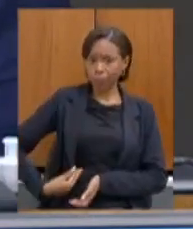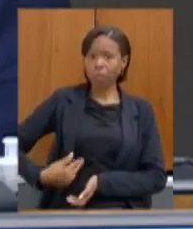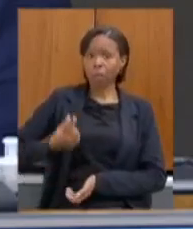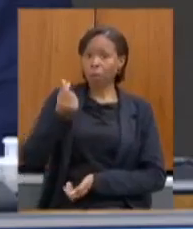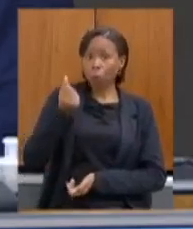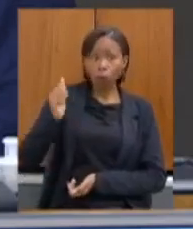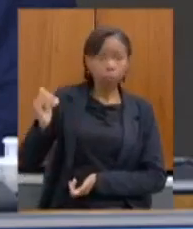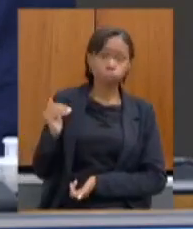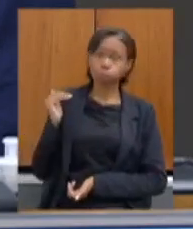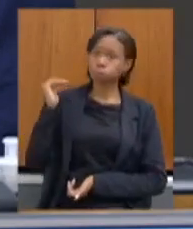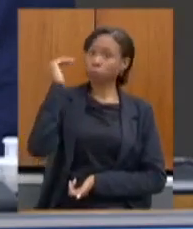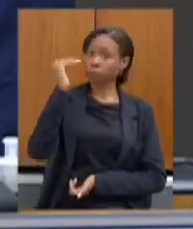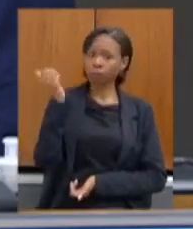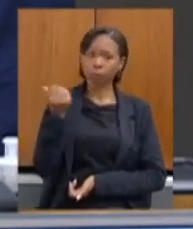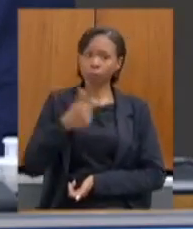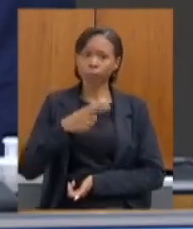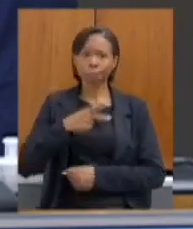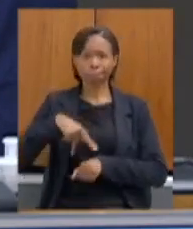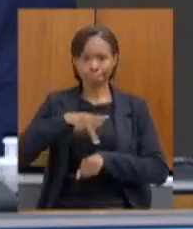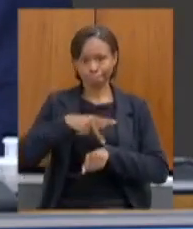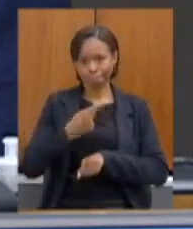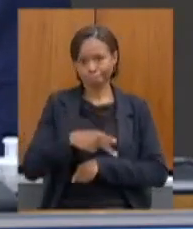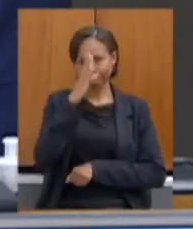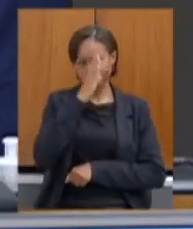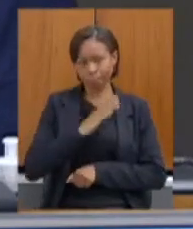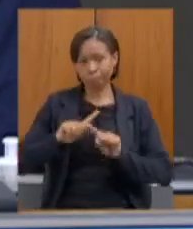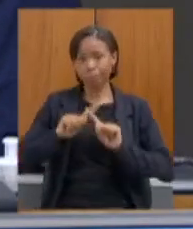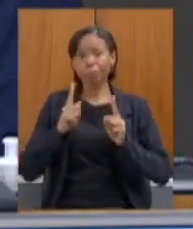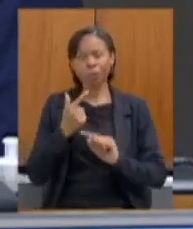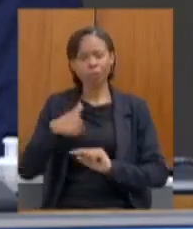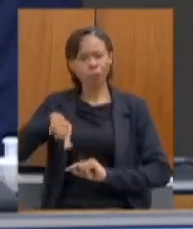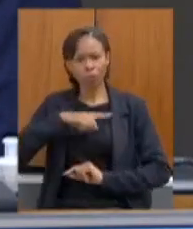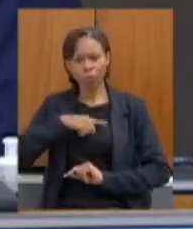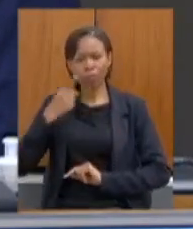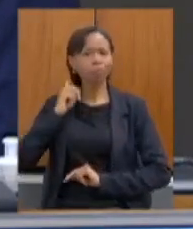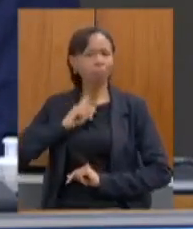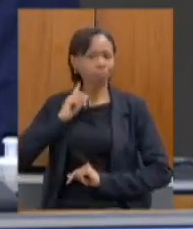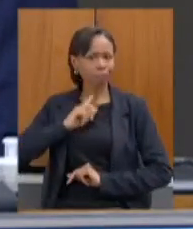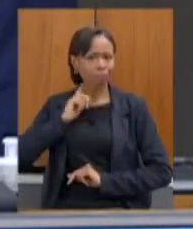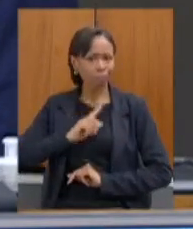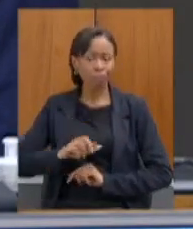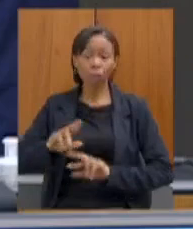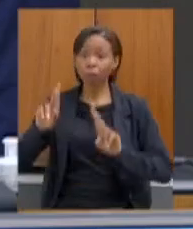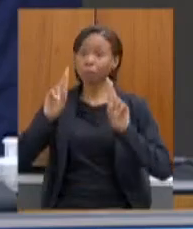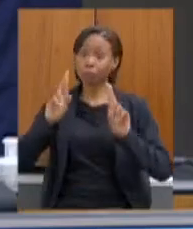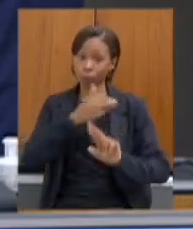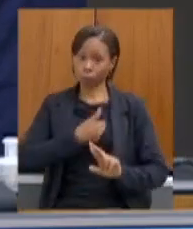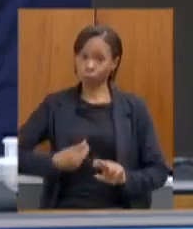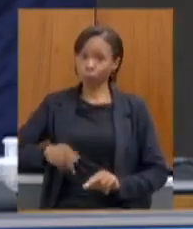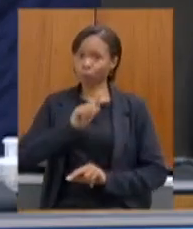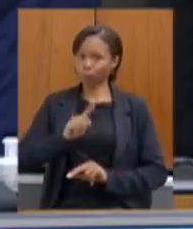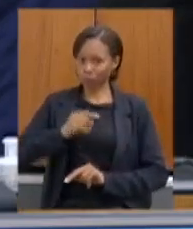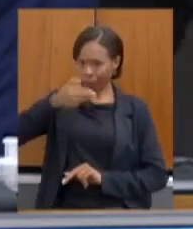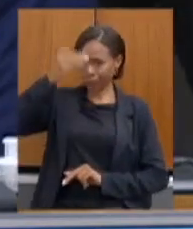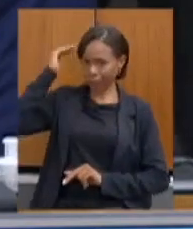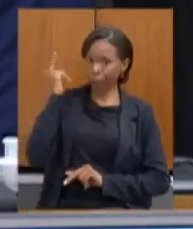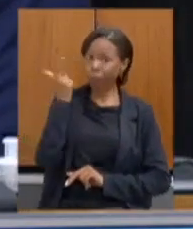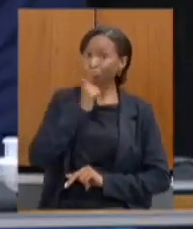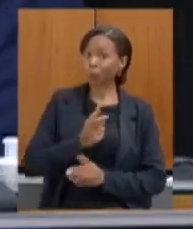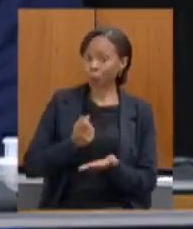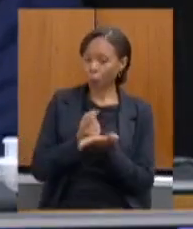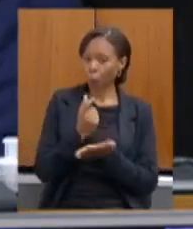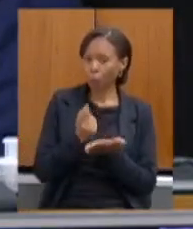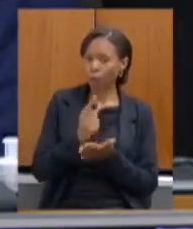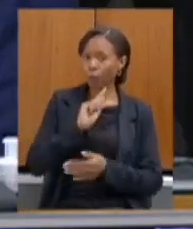mais fortes que a própria economia do nosso país. Mas, ainda assim, o Estado de Minas Gerais, sob comando do nosso governador Romeu Zema, conseguimos fazer a aquisição